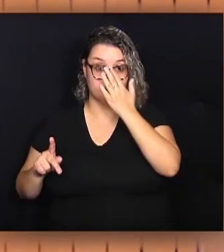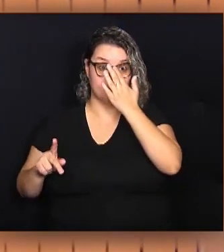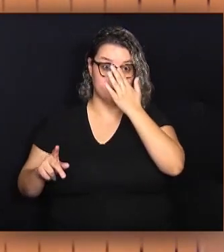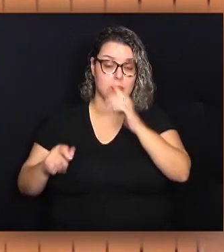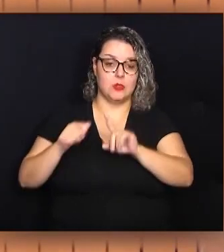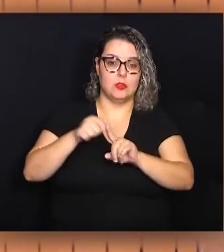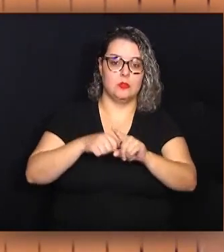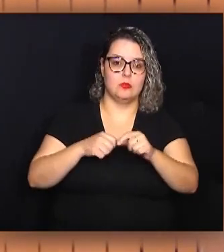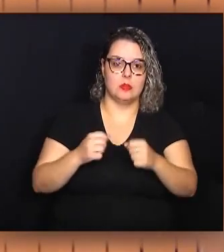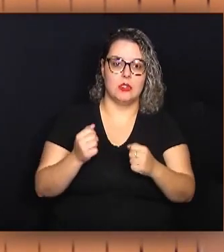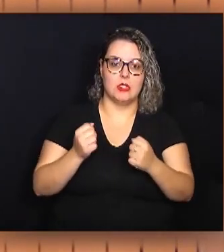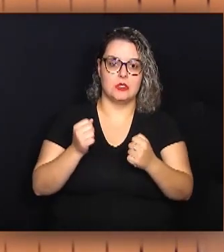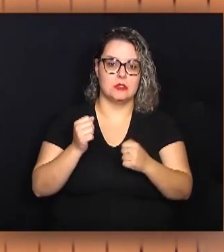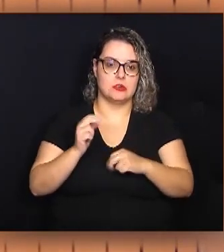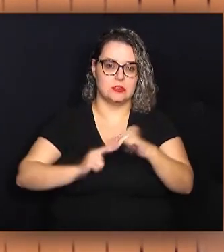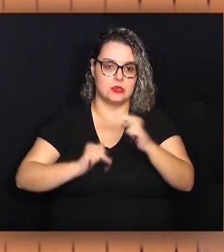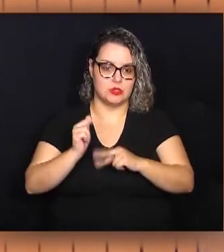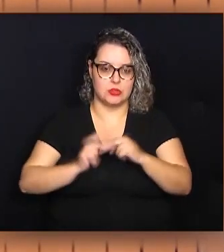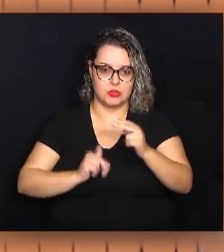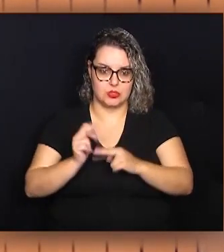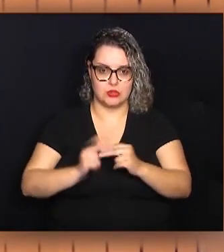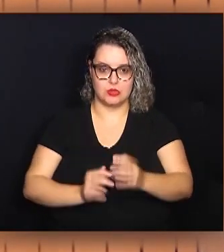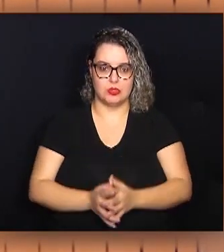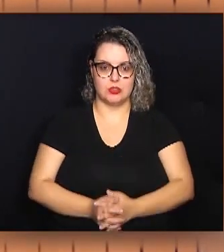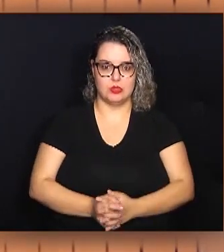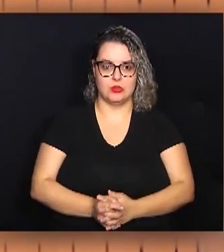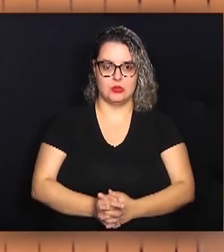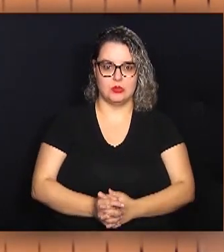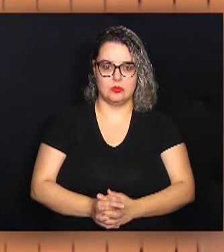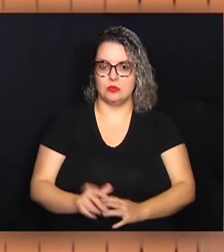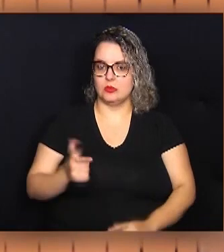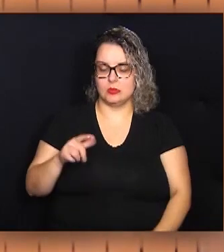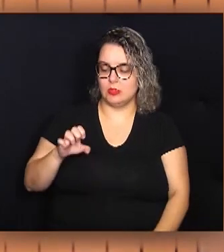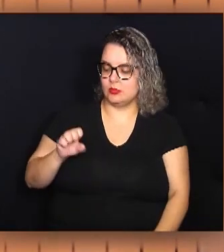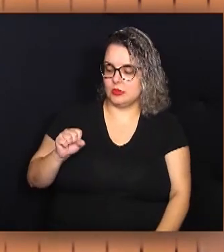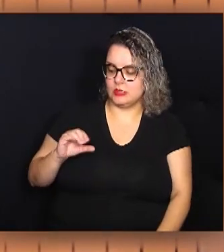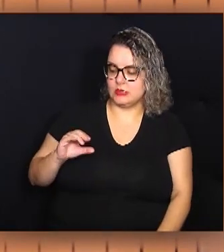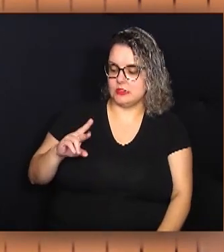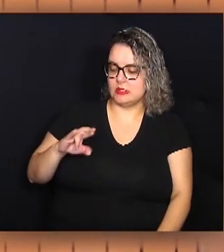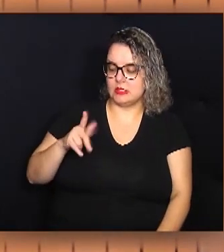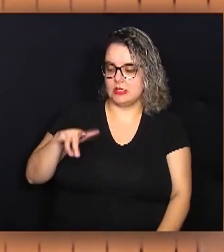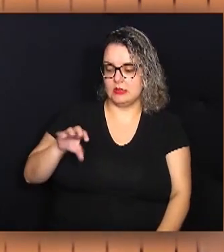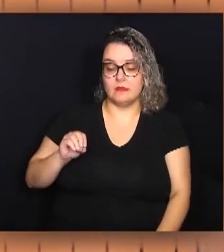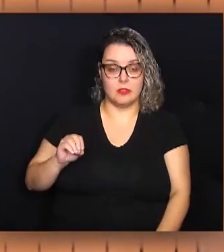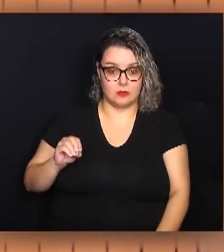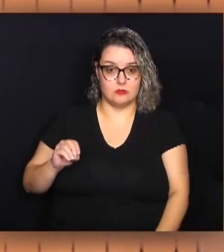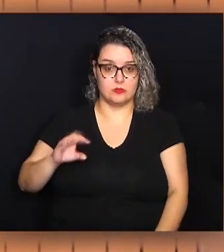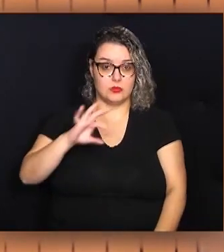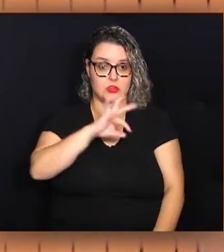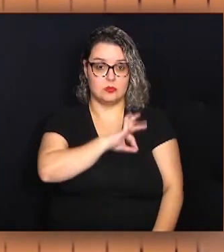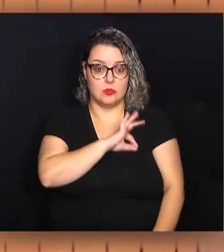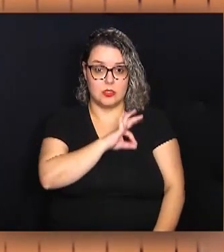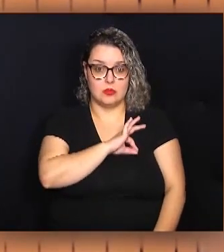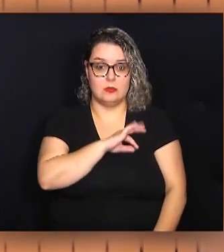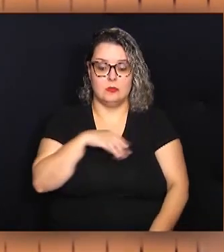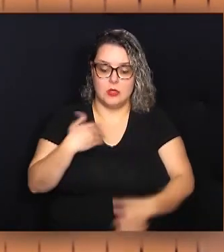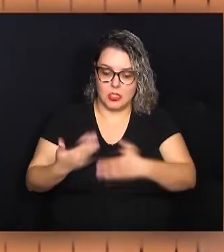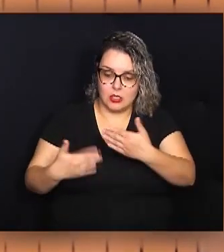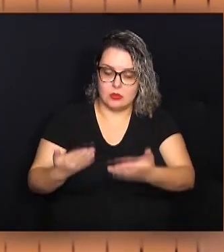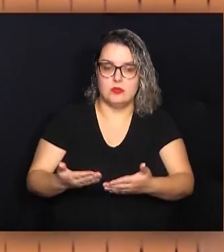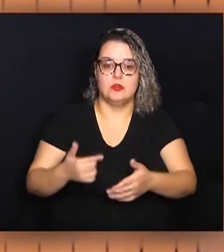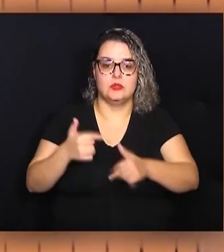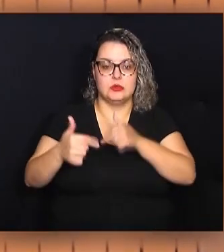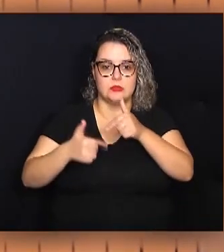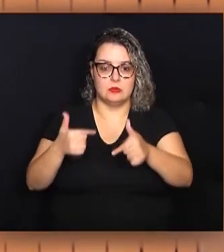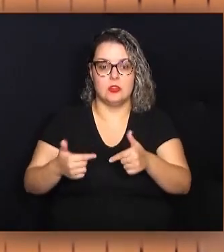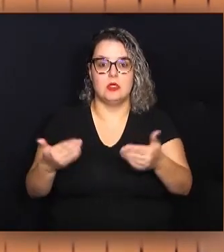eu fiquei um mês sem escrivão de polícia para tocar os procedimentos, agora